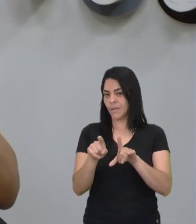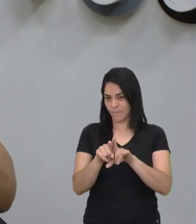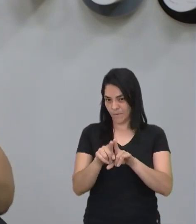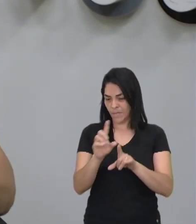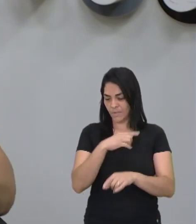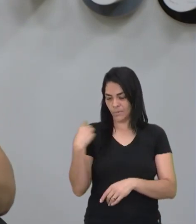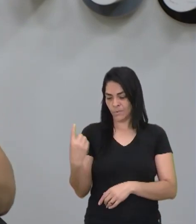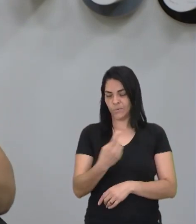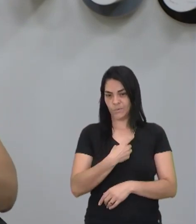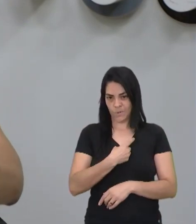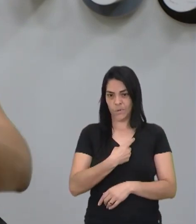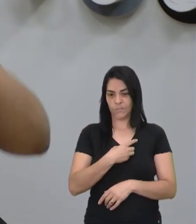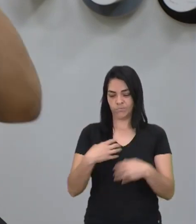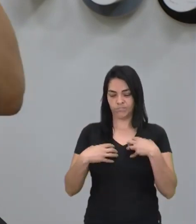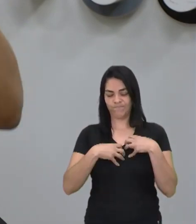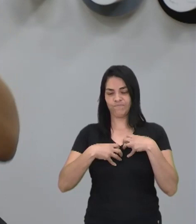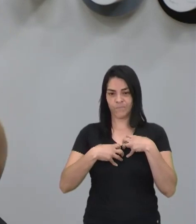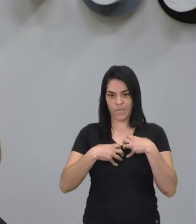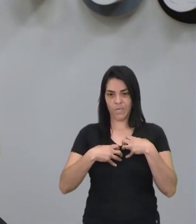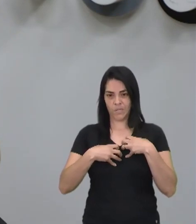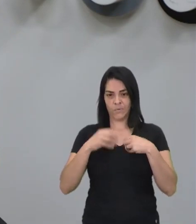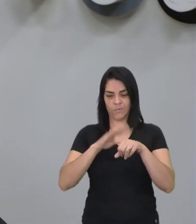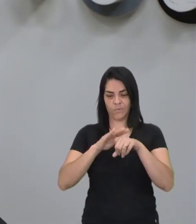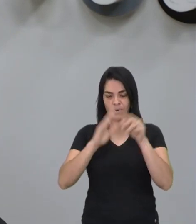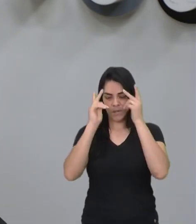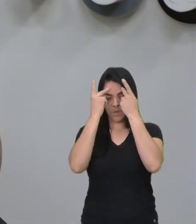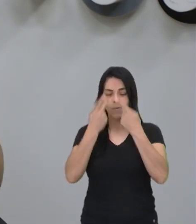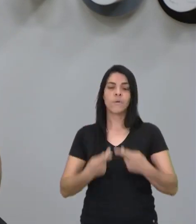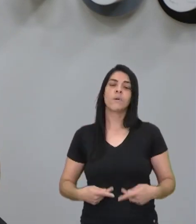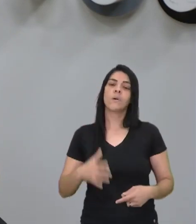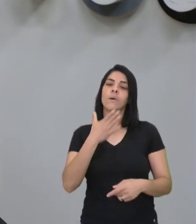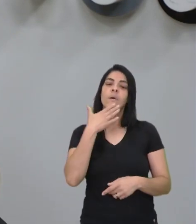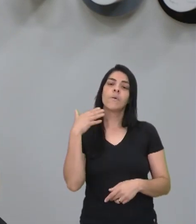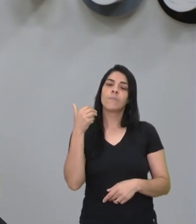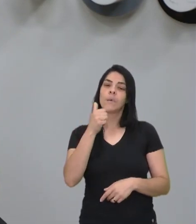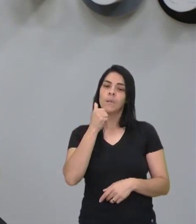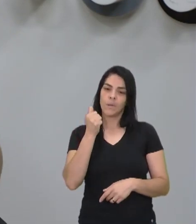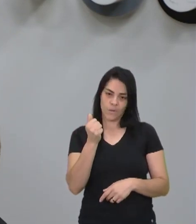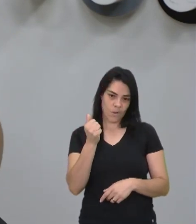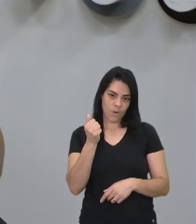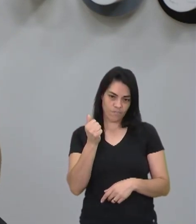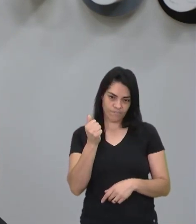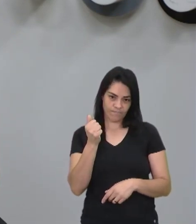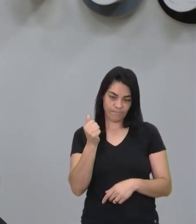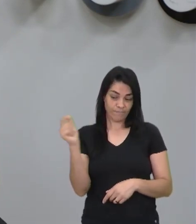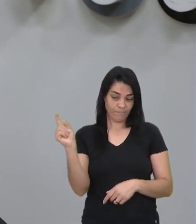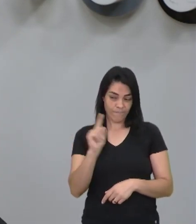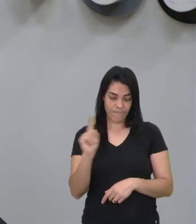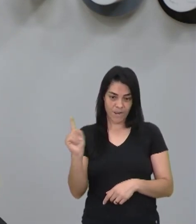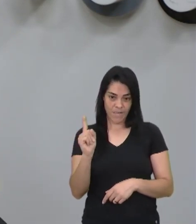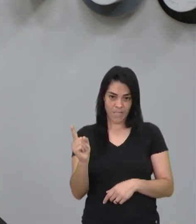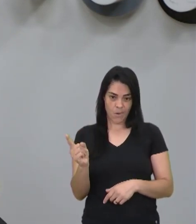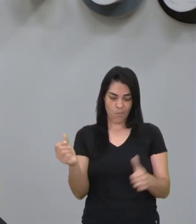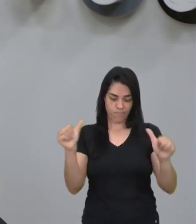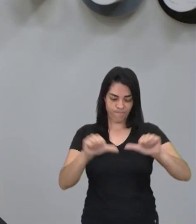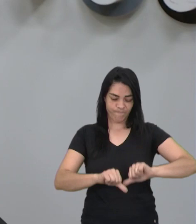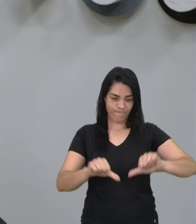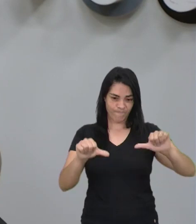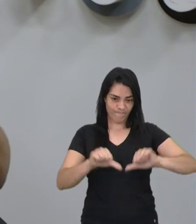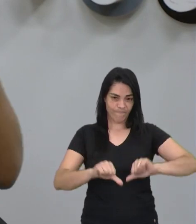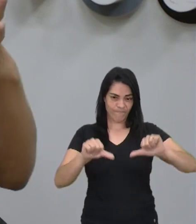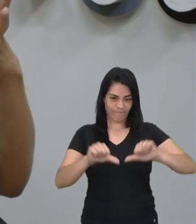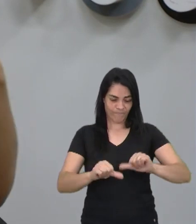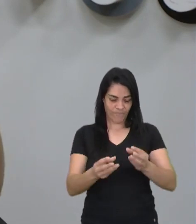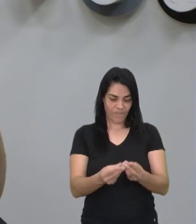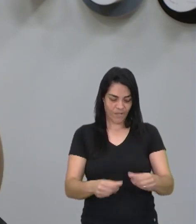nossas ações humanas, melhorar para não intensificar e para melhorar a qualidade, a gente precisa